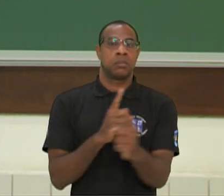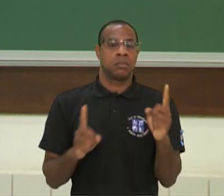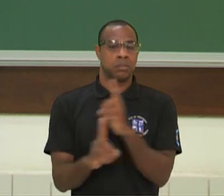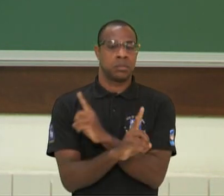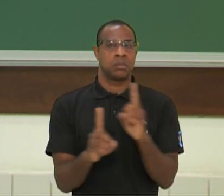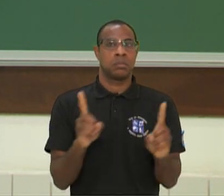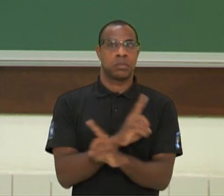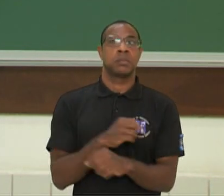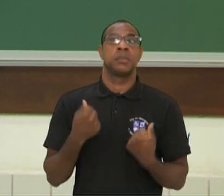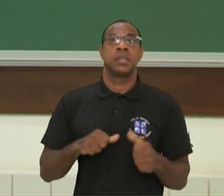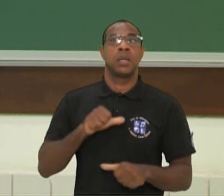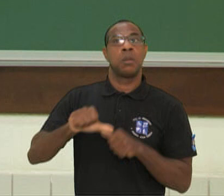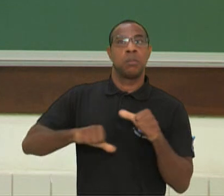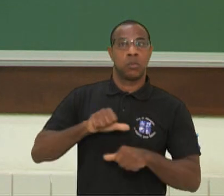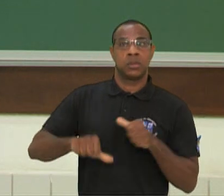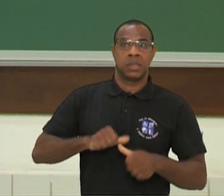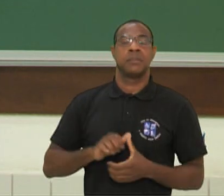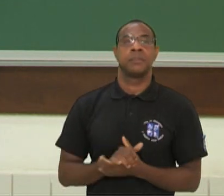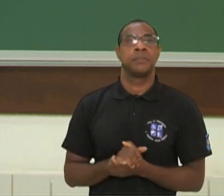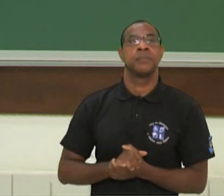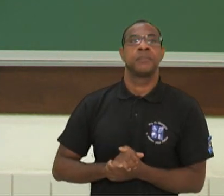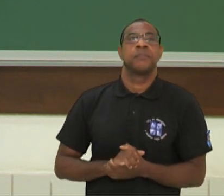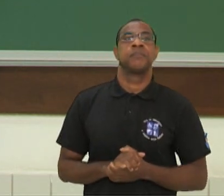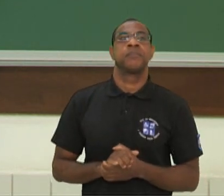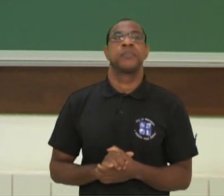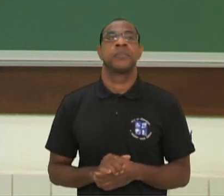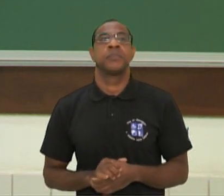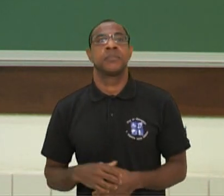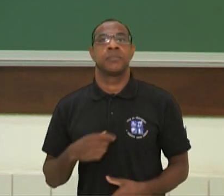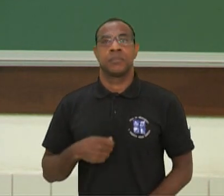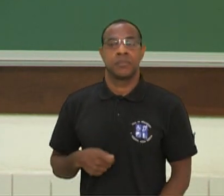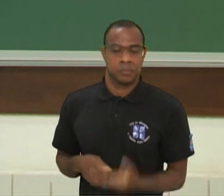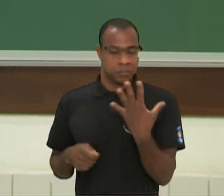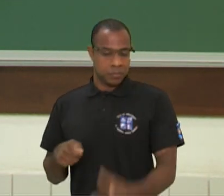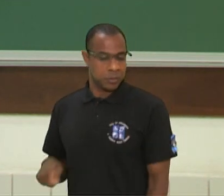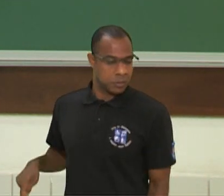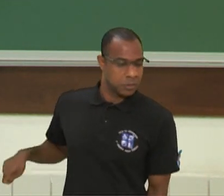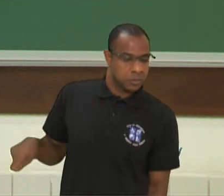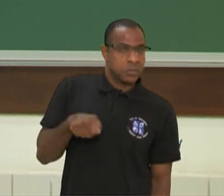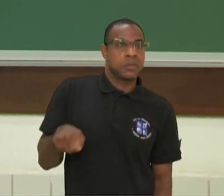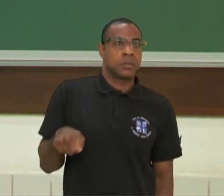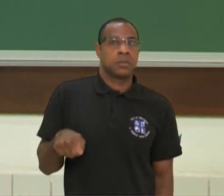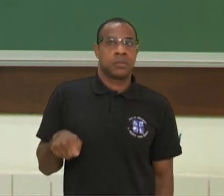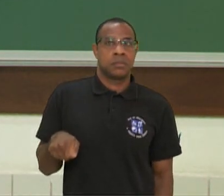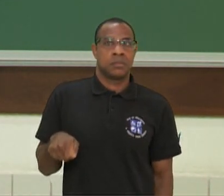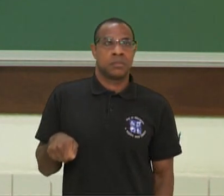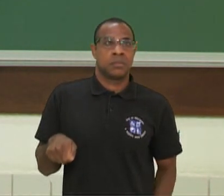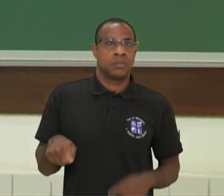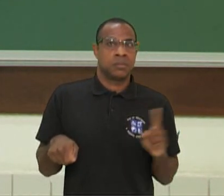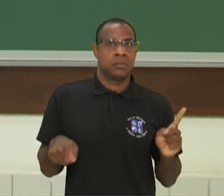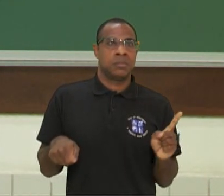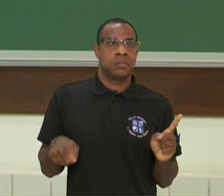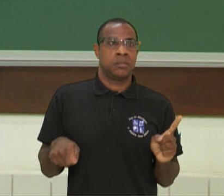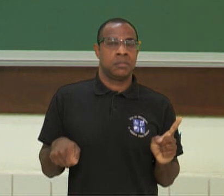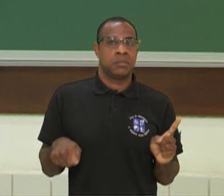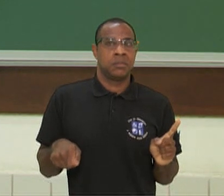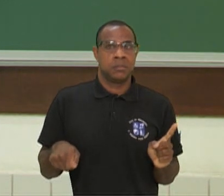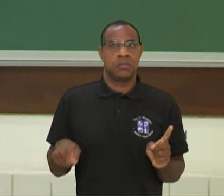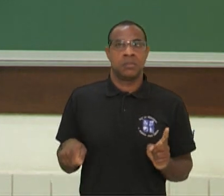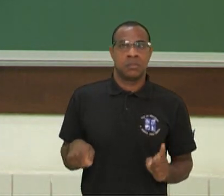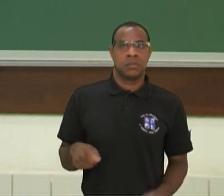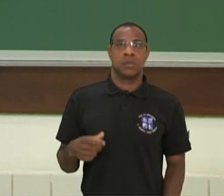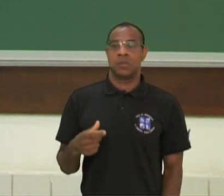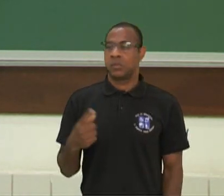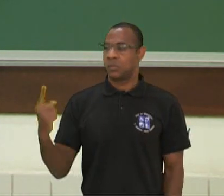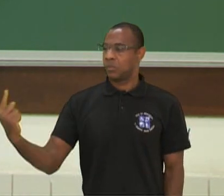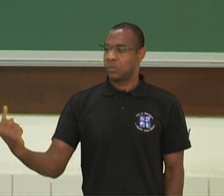Então eu nunca posso tocar 2 vezes na bola. Então eu rebato a bola, né? Geralmente dou um passo para trás e o meu colega